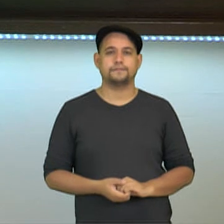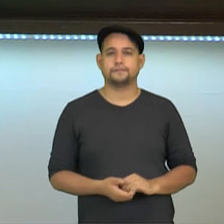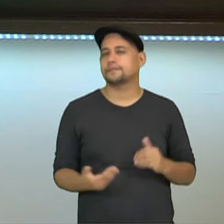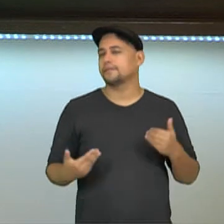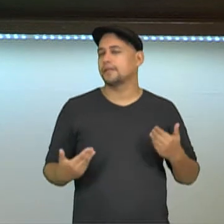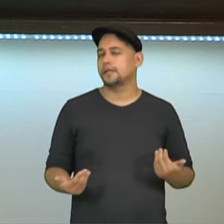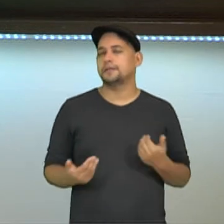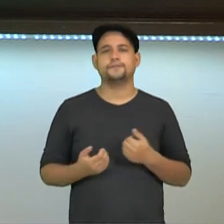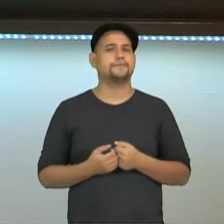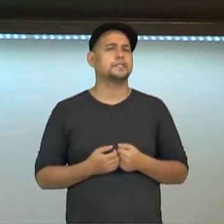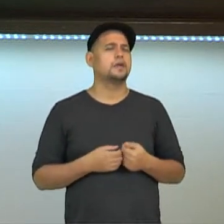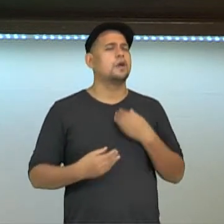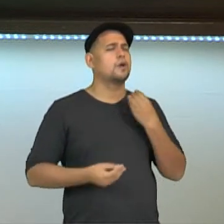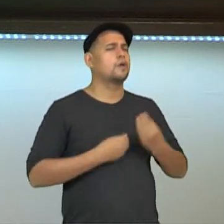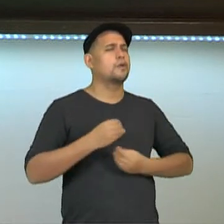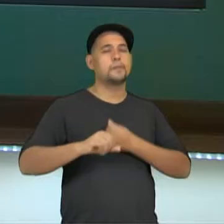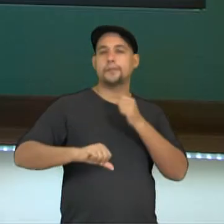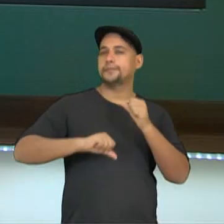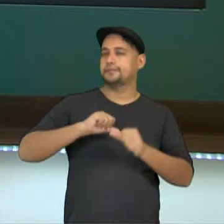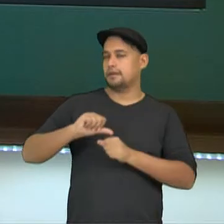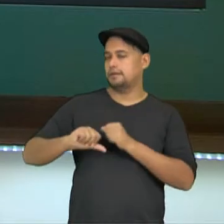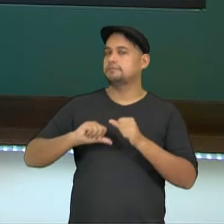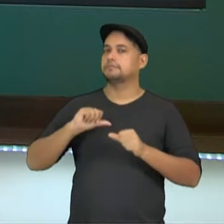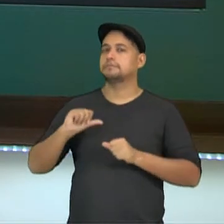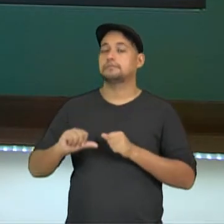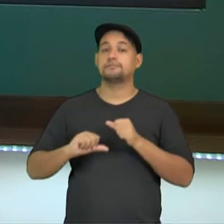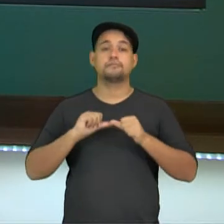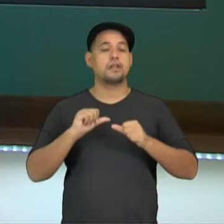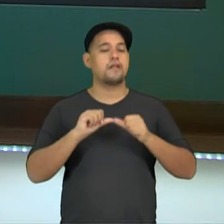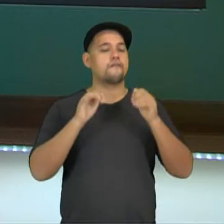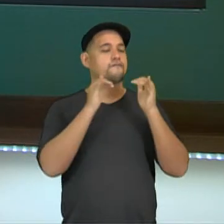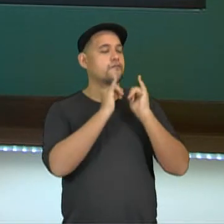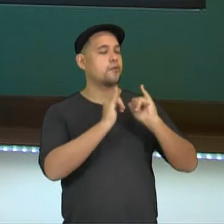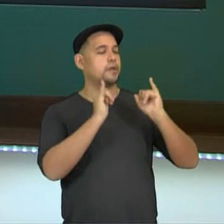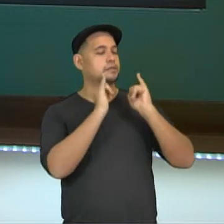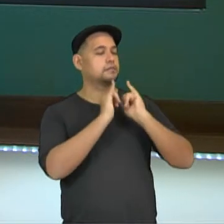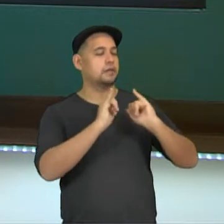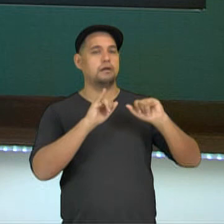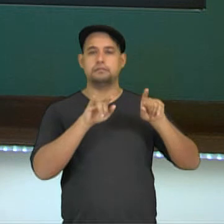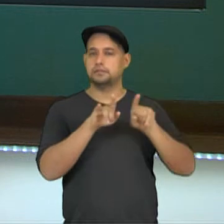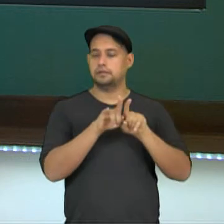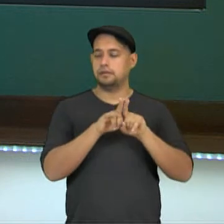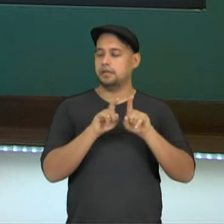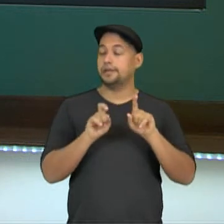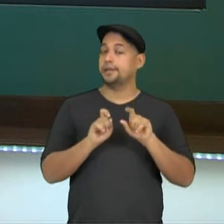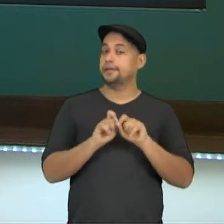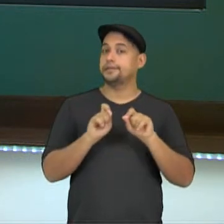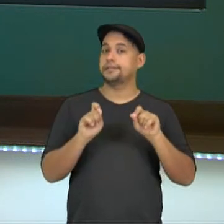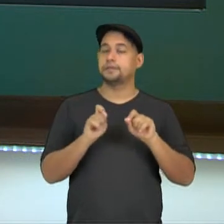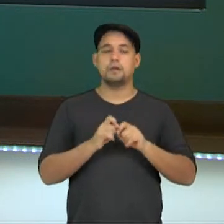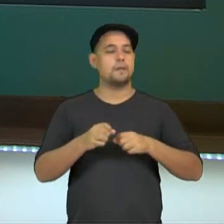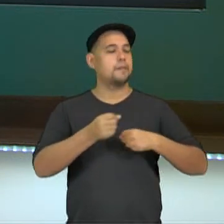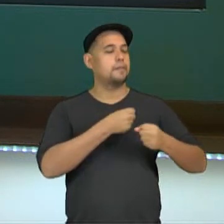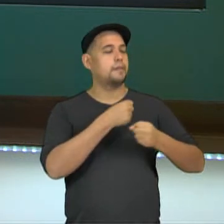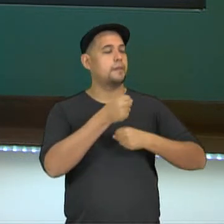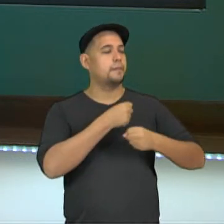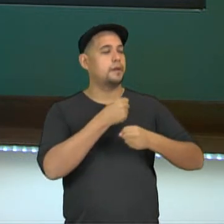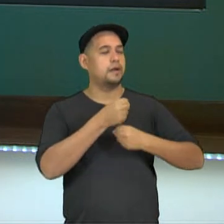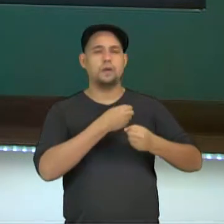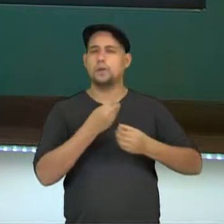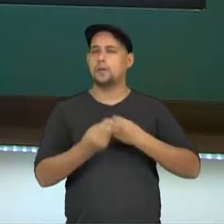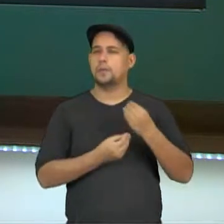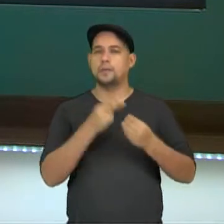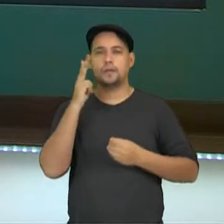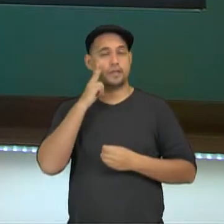Então, estudantes, como transformar ali, né, essa notícia para que fosse uma reportagem? Lembra que eu